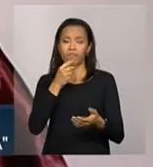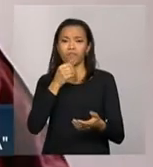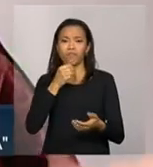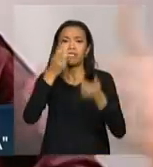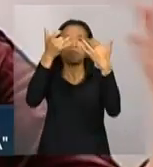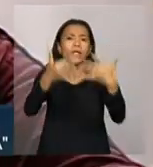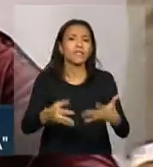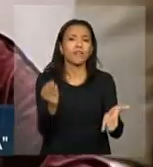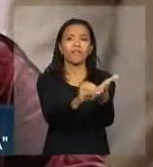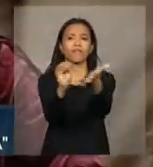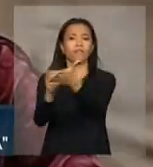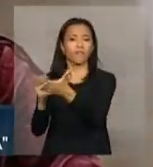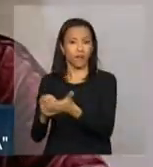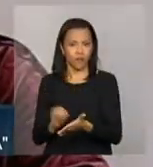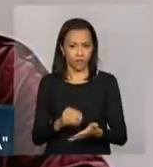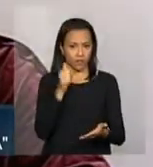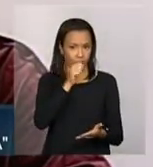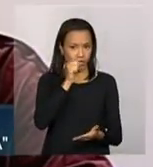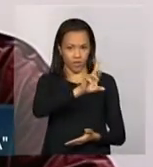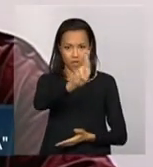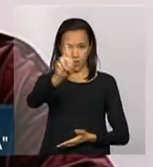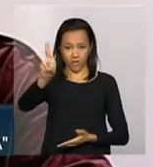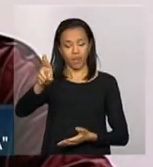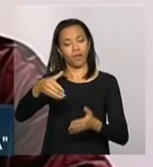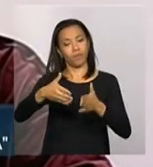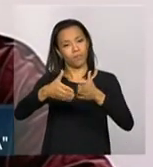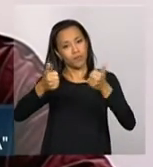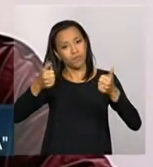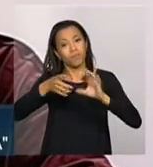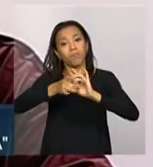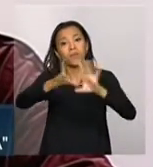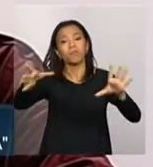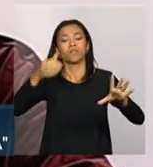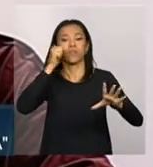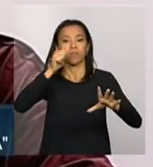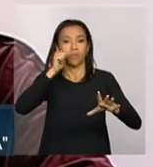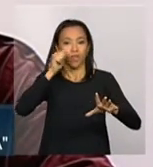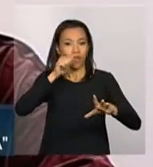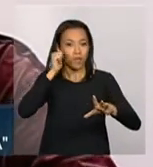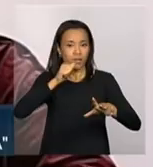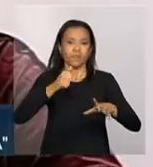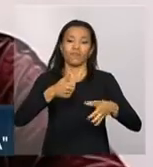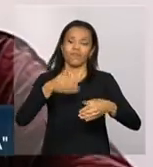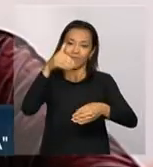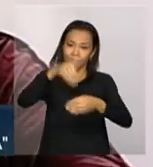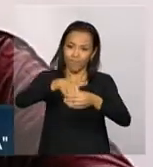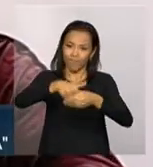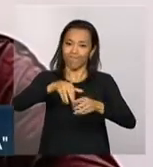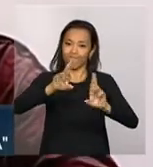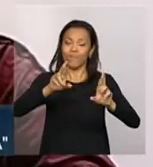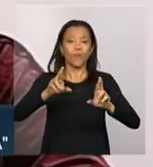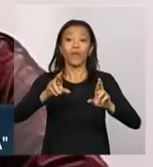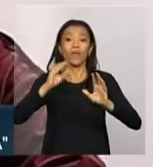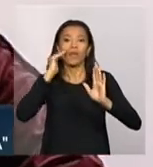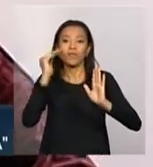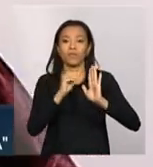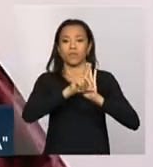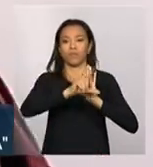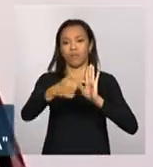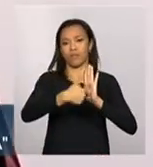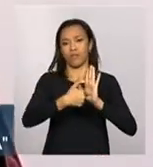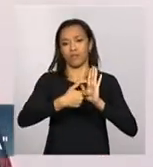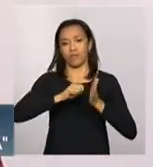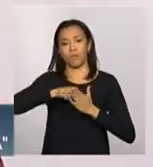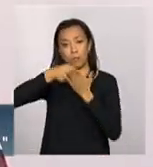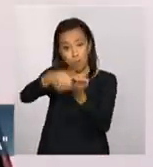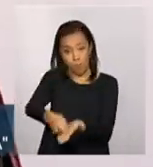representatividade é permitindo uma maior presença da mulher no parlamento através da lei. Tá certo? Então,